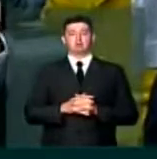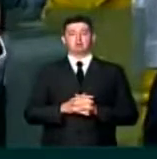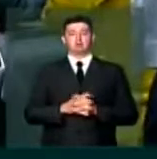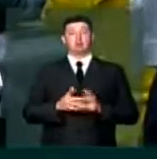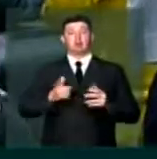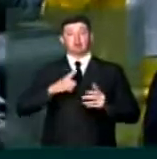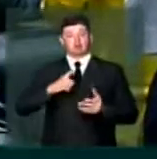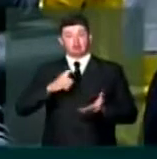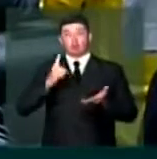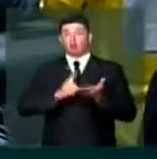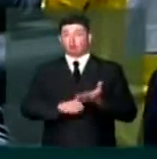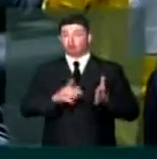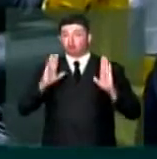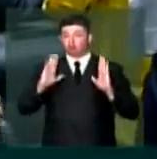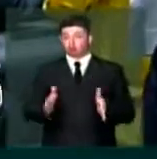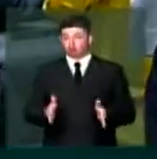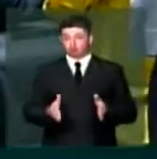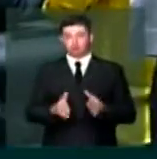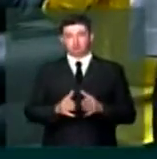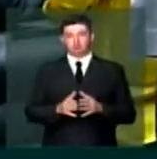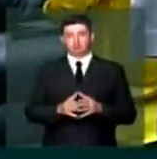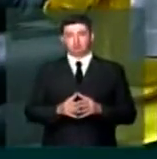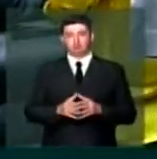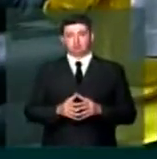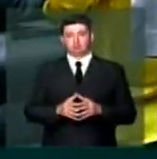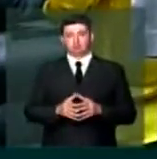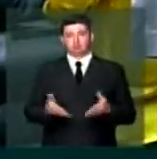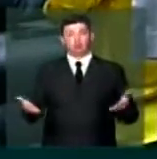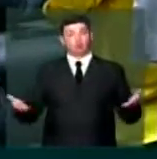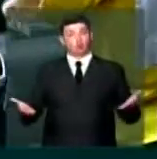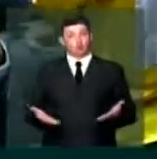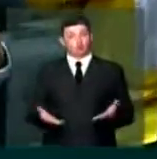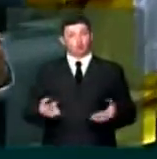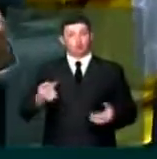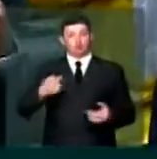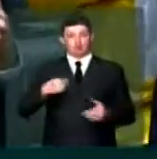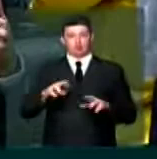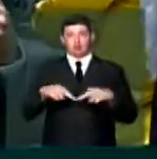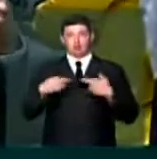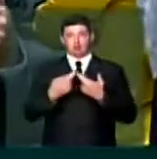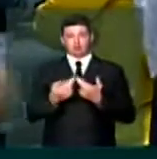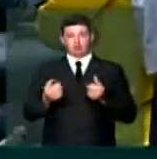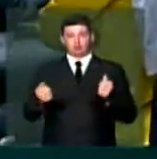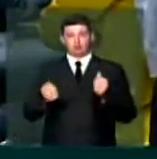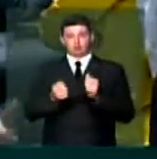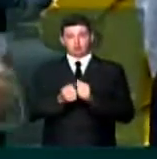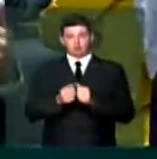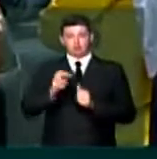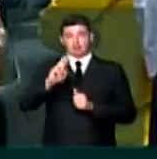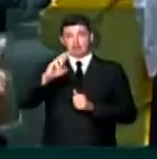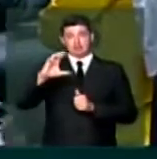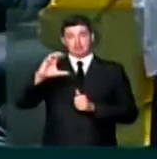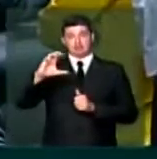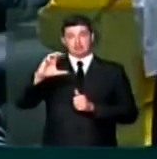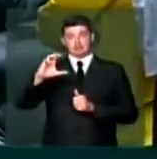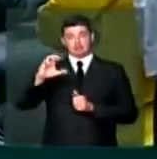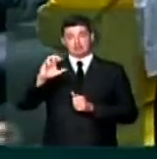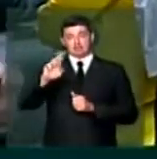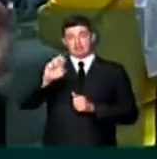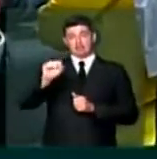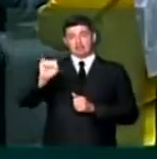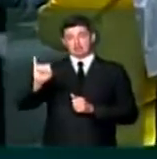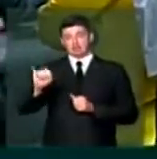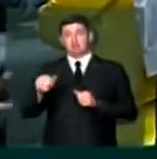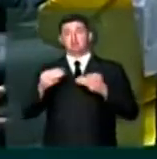Existe já um compromisso firmado. Eu hoje, senhor presidente, estive reunido com a SRI, com o Ministério do